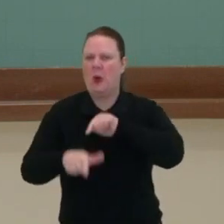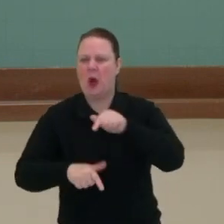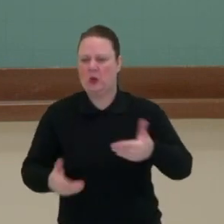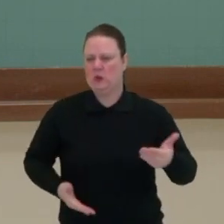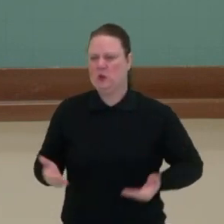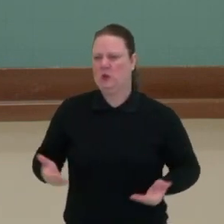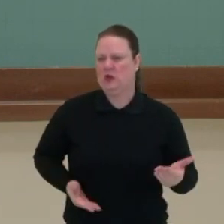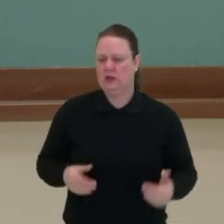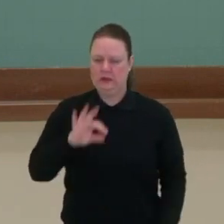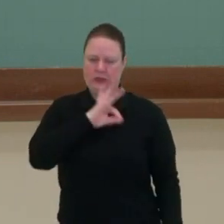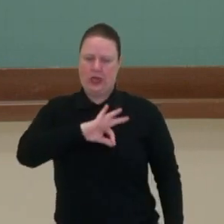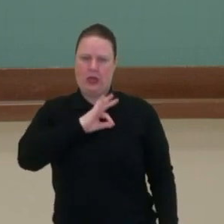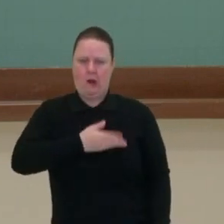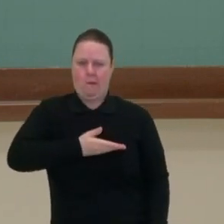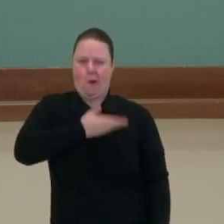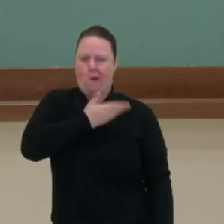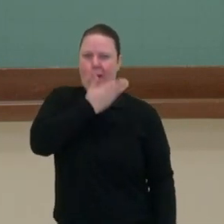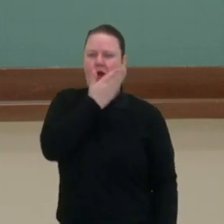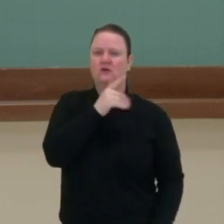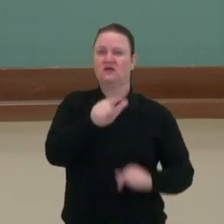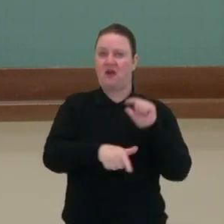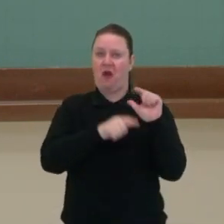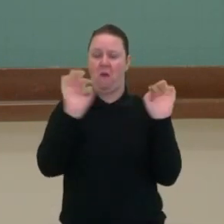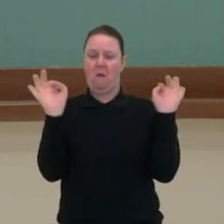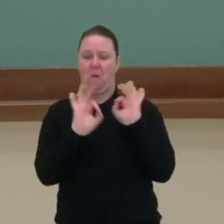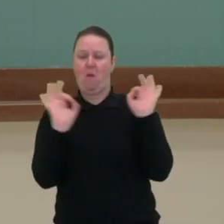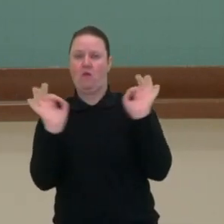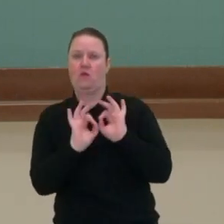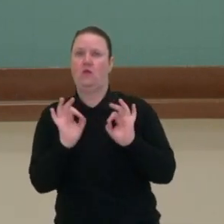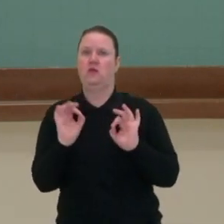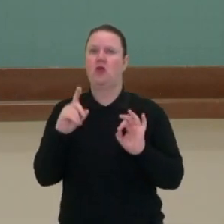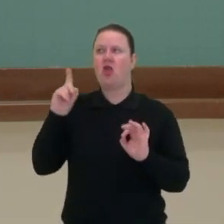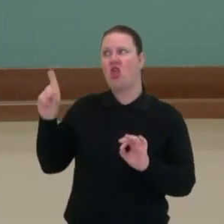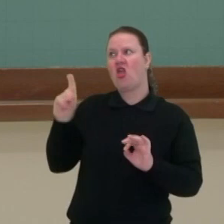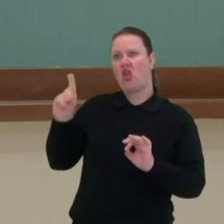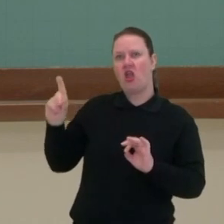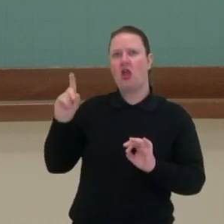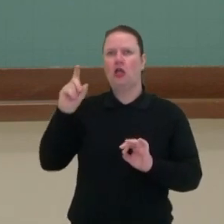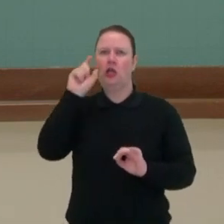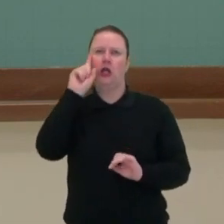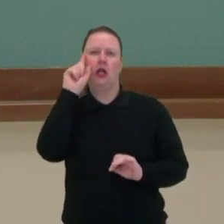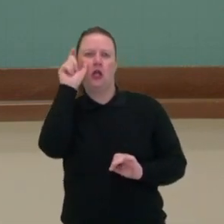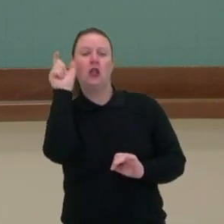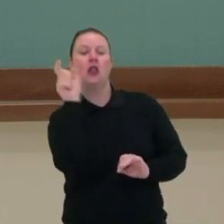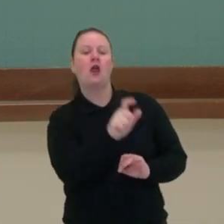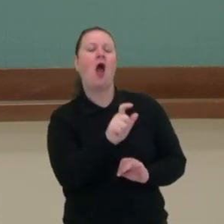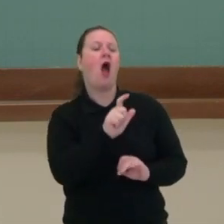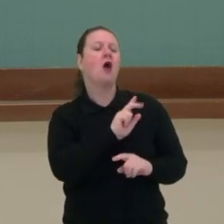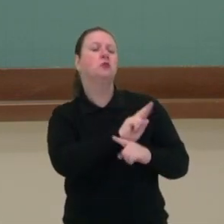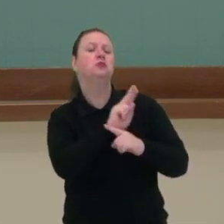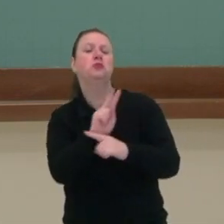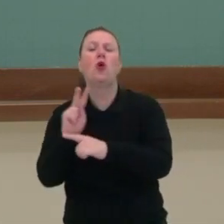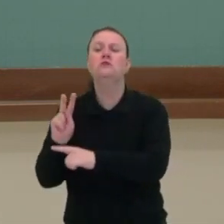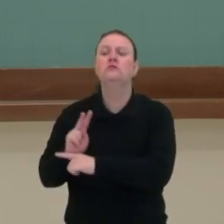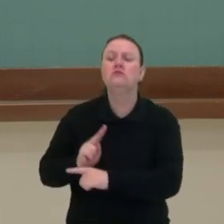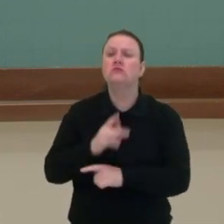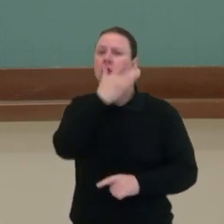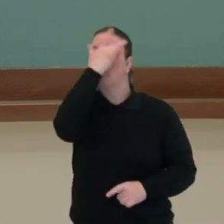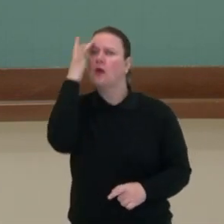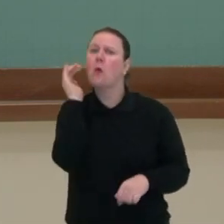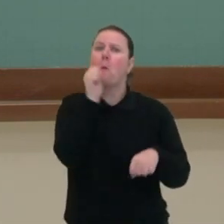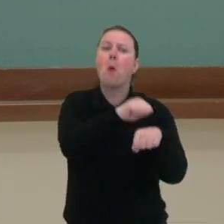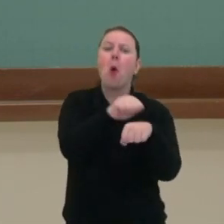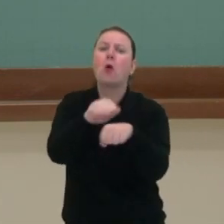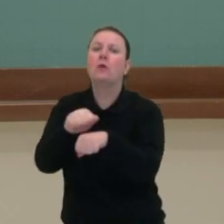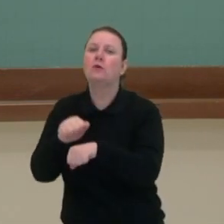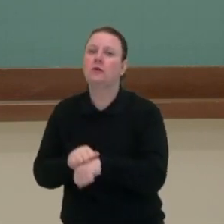grandes salários sem trabalhar. Ele ainda seria o protetor dos descamisados, o protetor dos mais pobres. Então